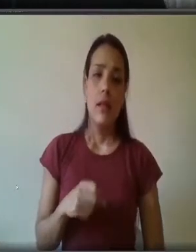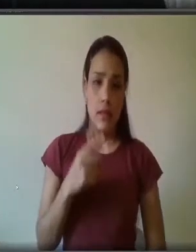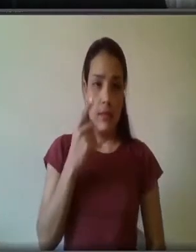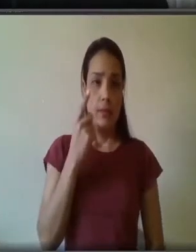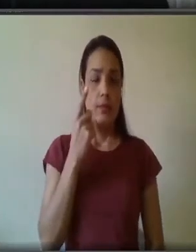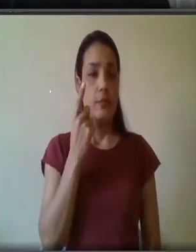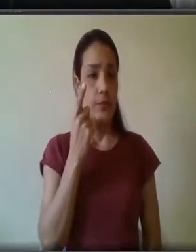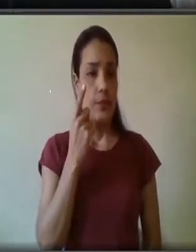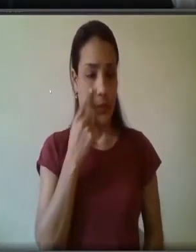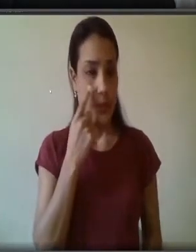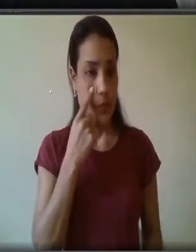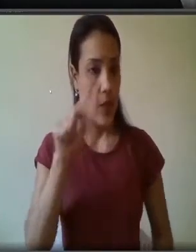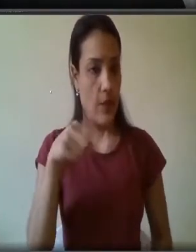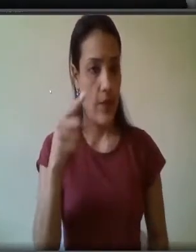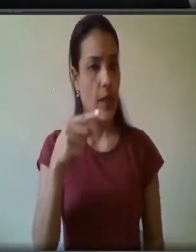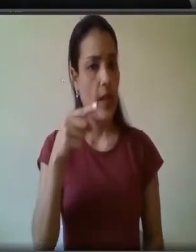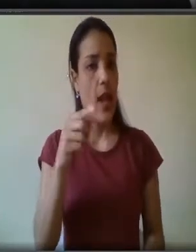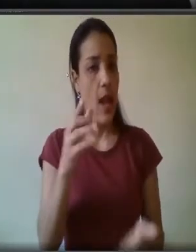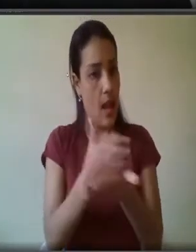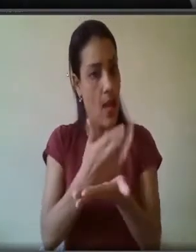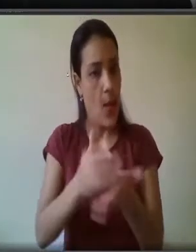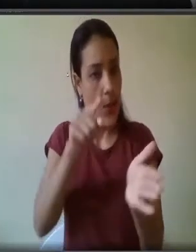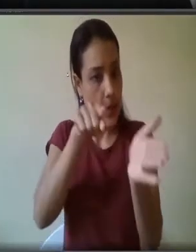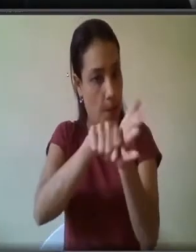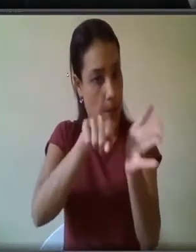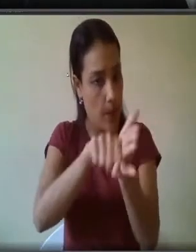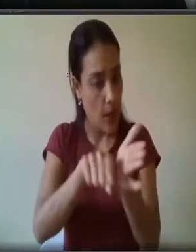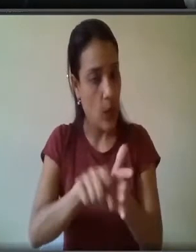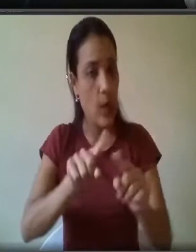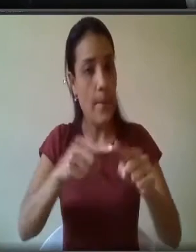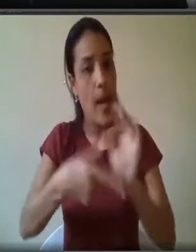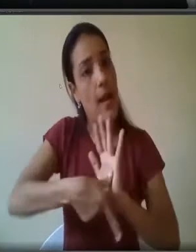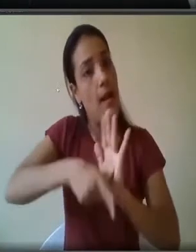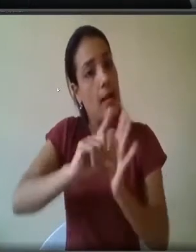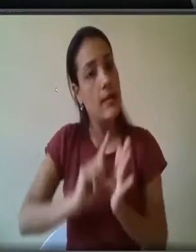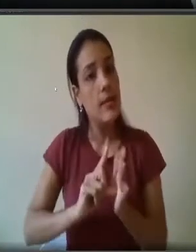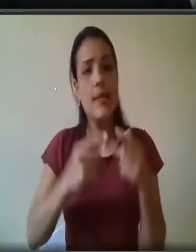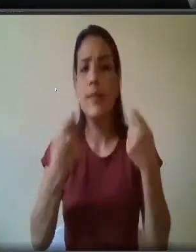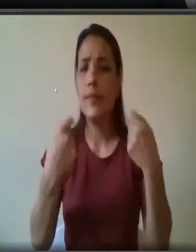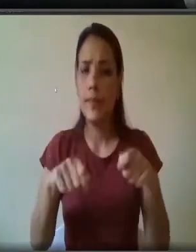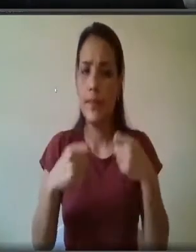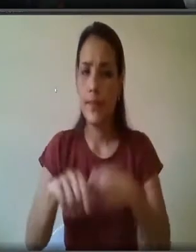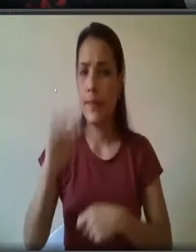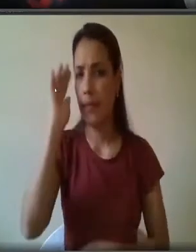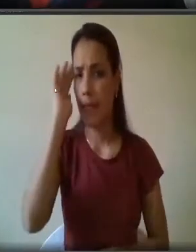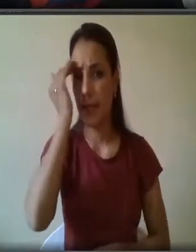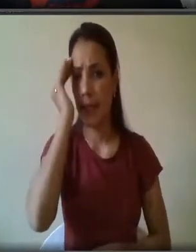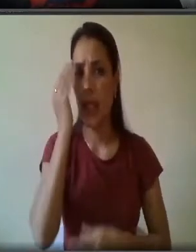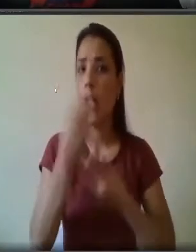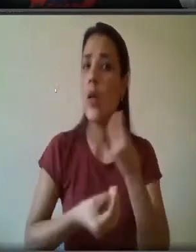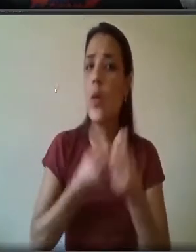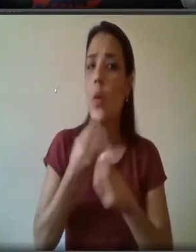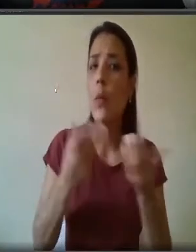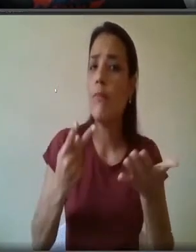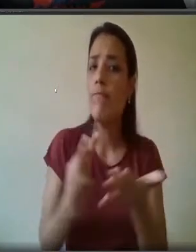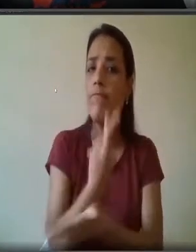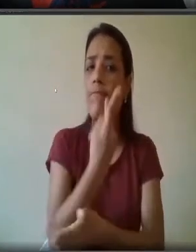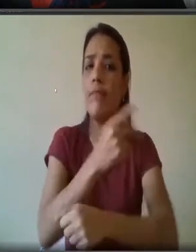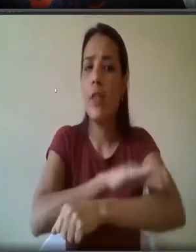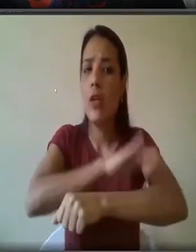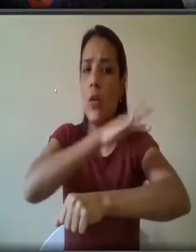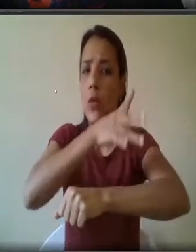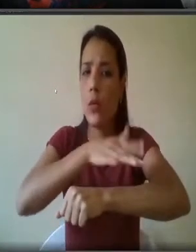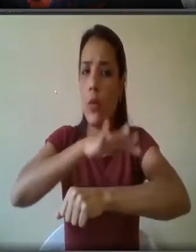exercícios, mas a gente precisa entender como é que funciona este relevo. Então, nós